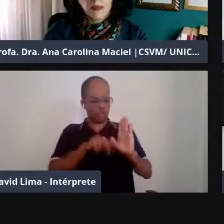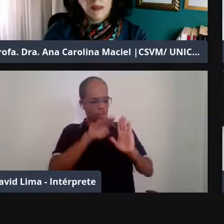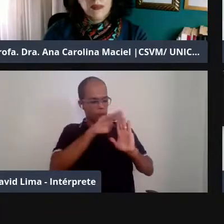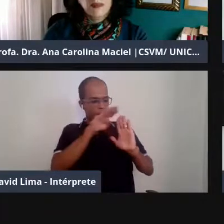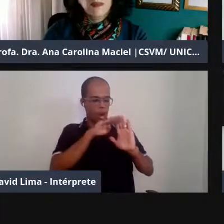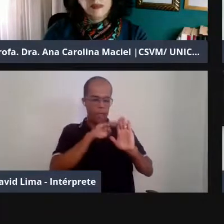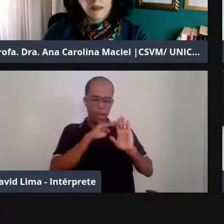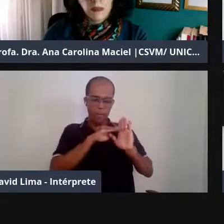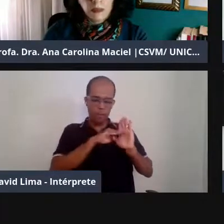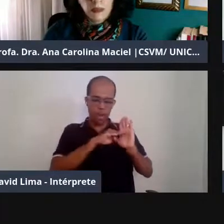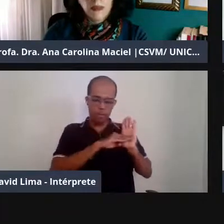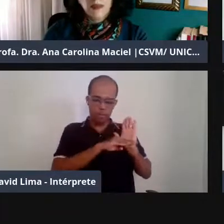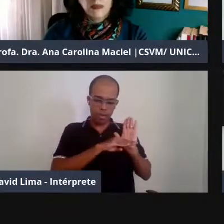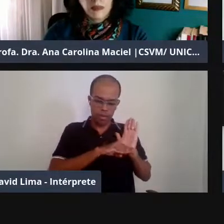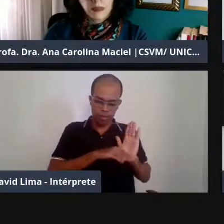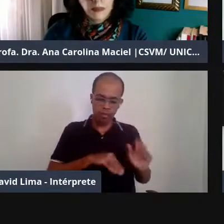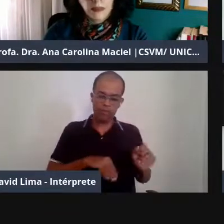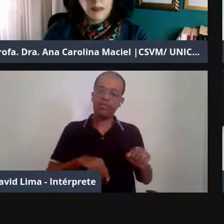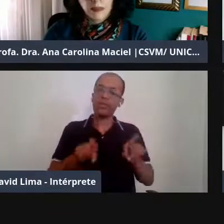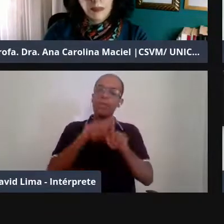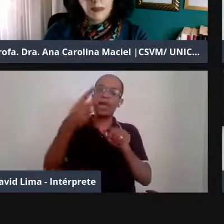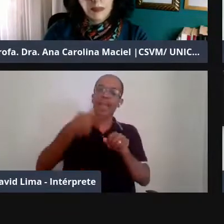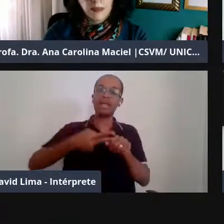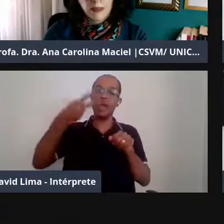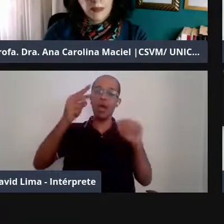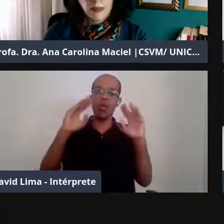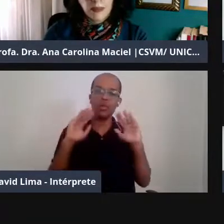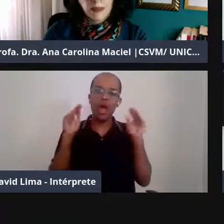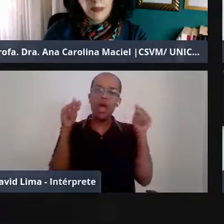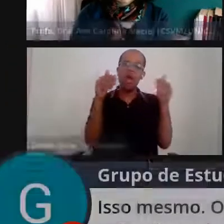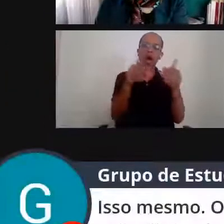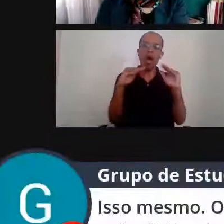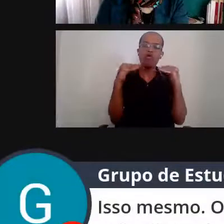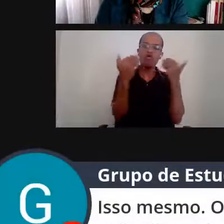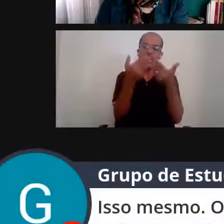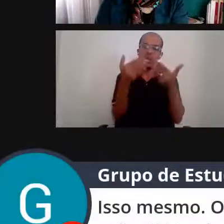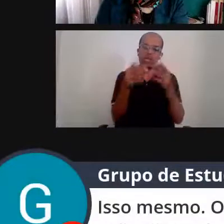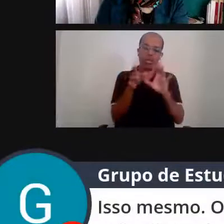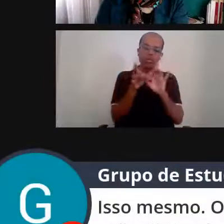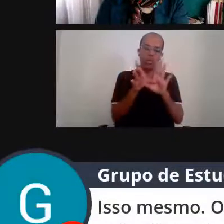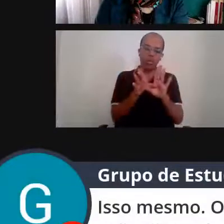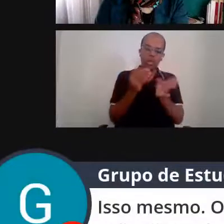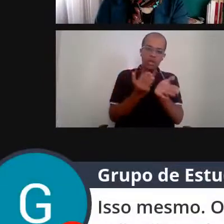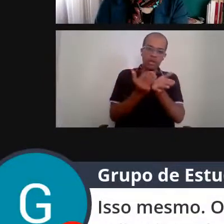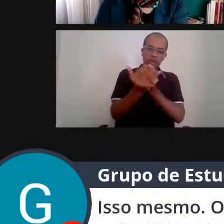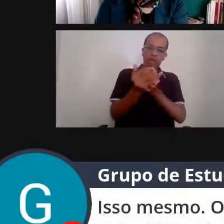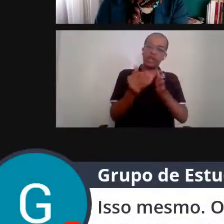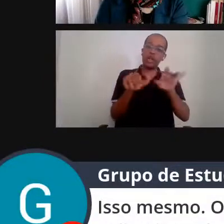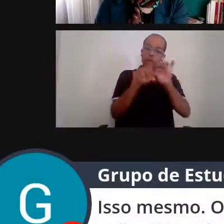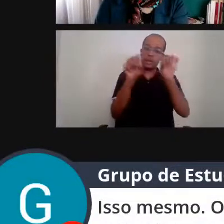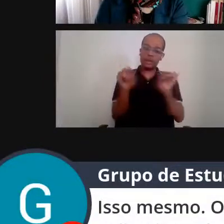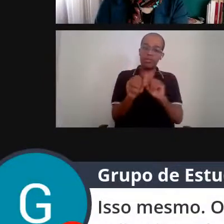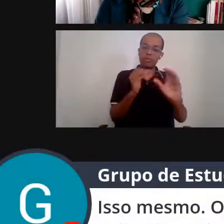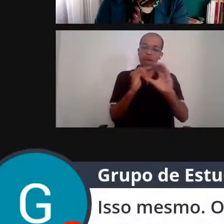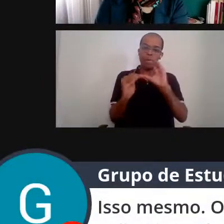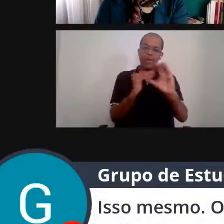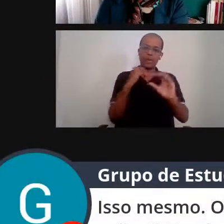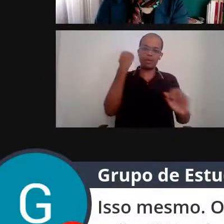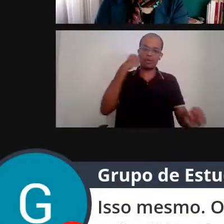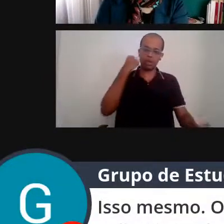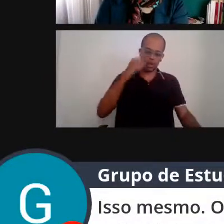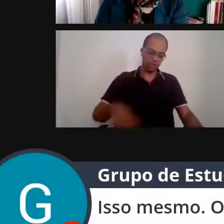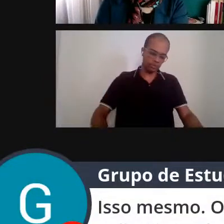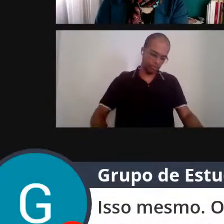passo, inclusive a segunda audiência pública, a partir dessa, mas lá no sistema de comunicação do Senado.